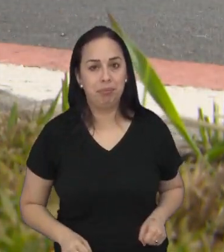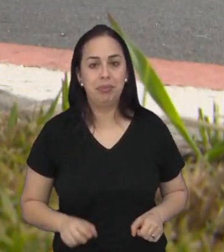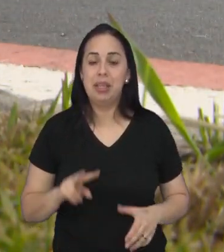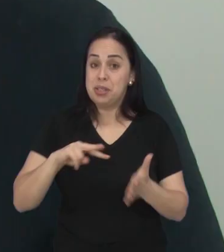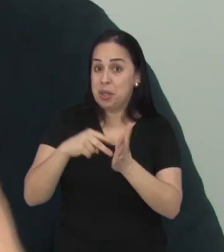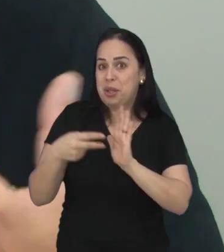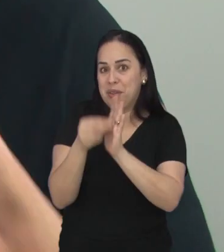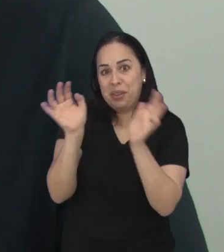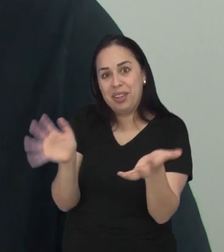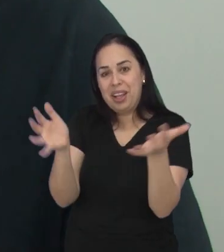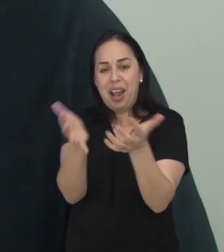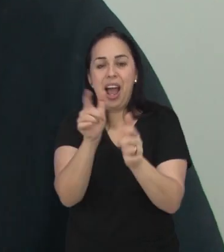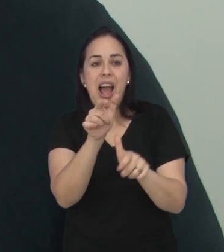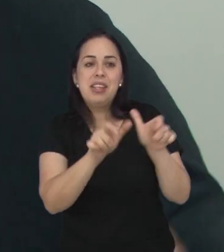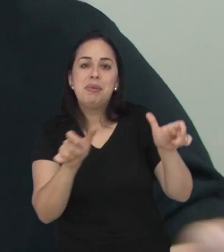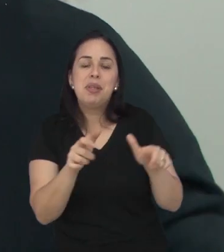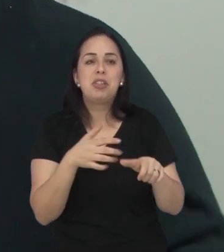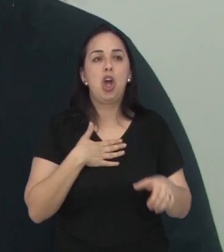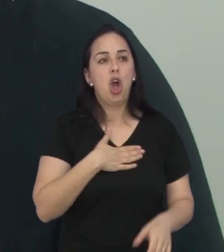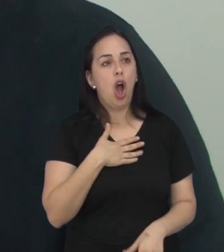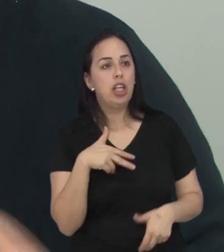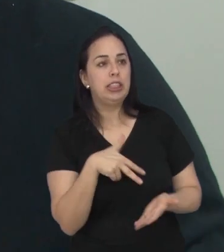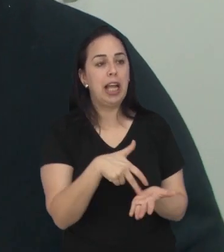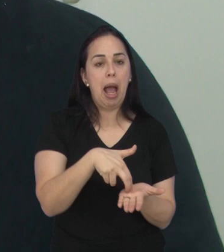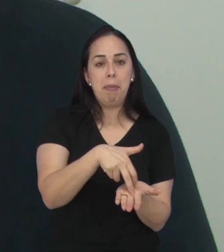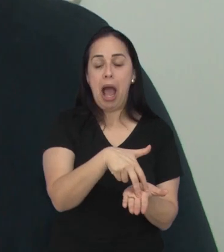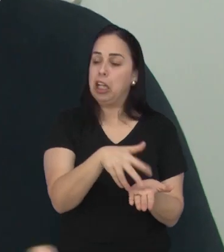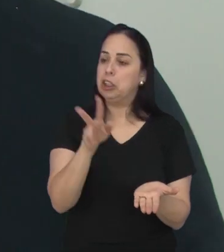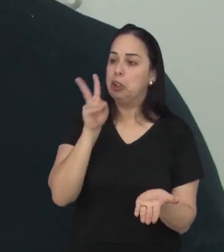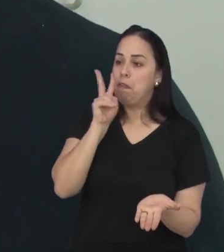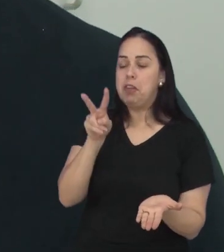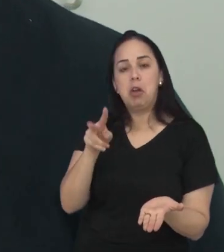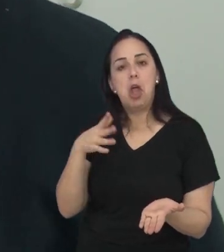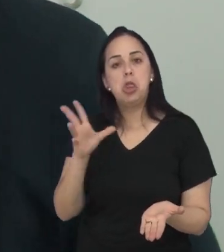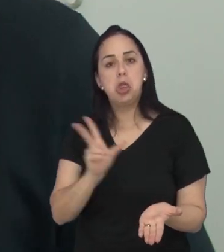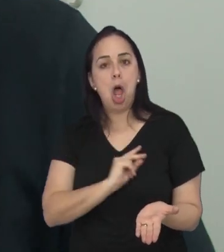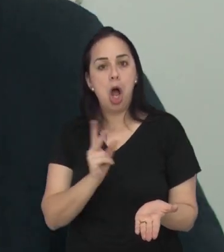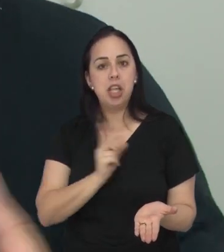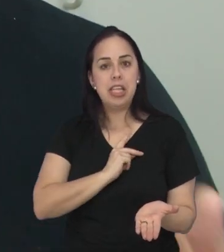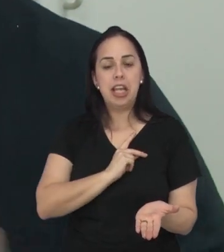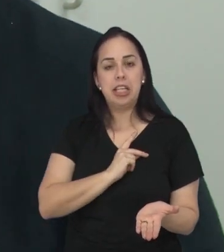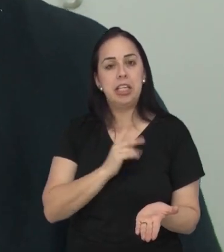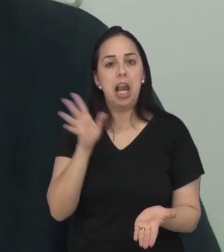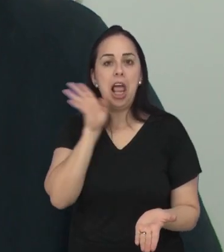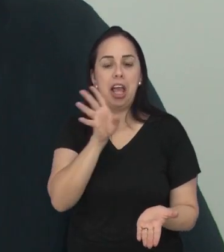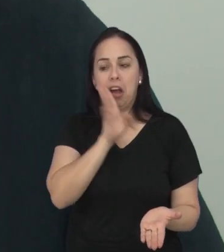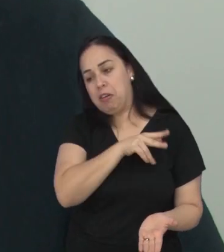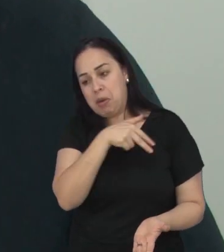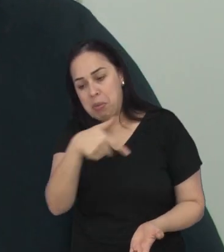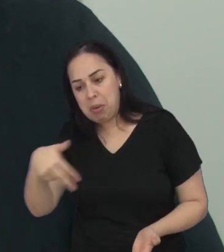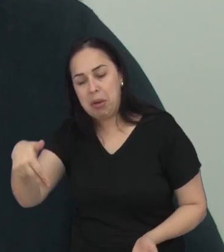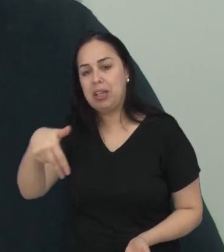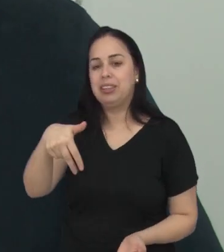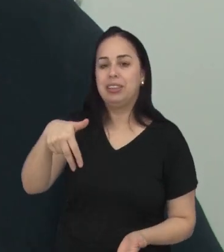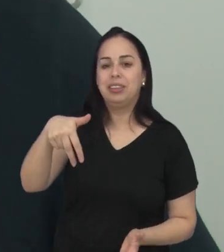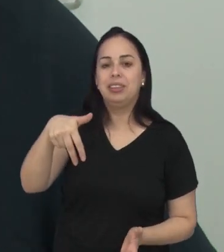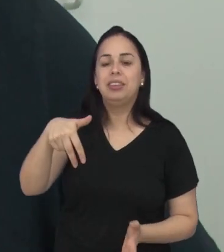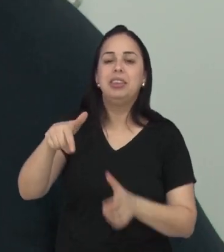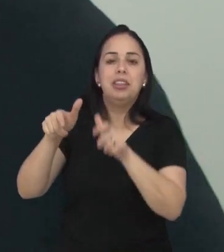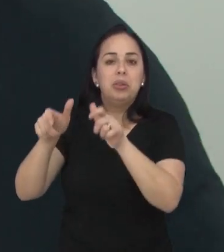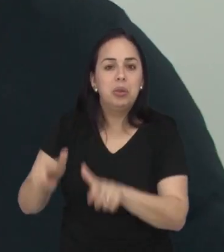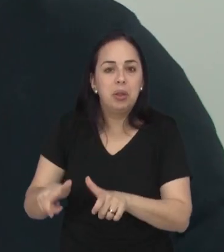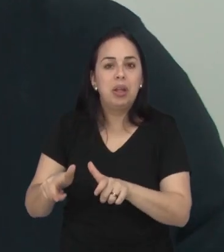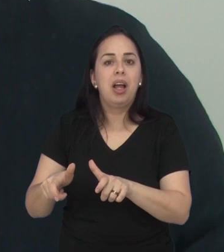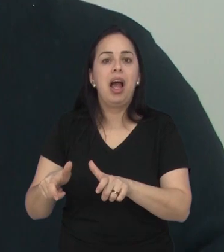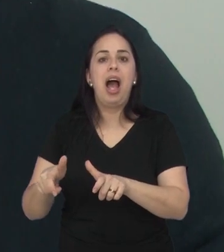sustentável é uma forma de incentivo aquelas pessoas que gostam de caminhar começar a falar nossa que legal Vamos até a o local do